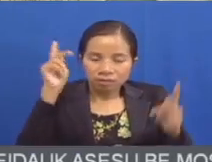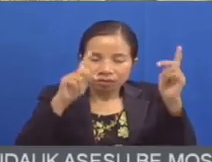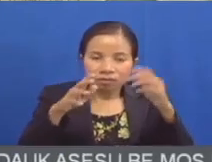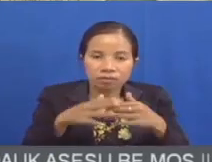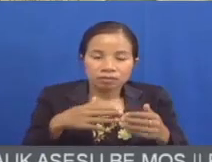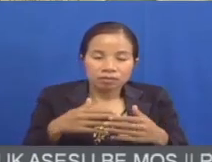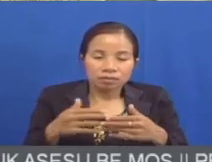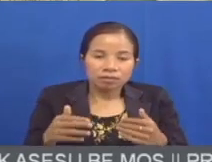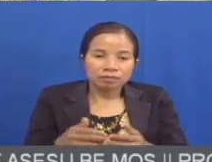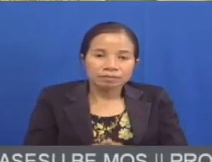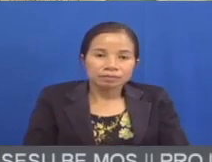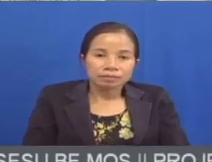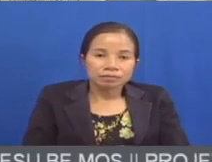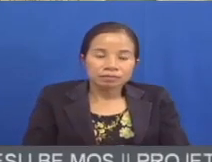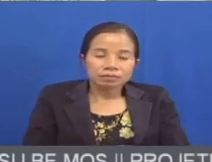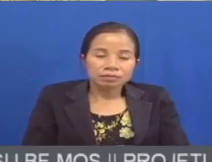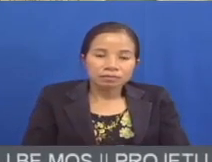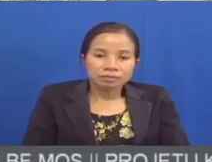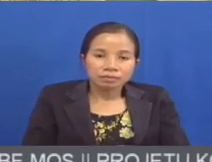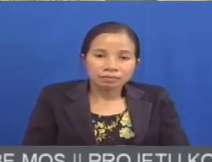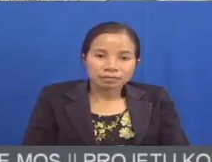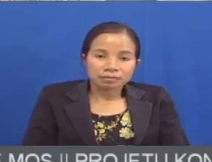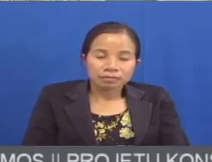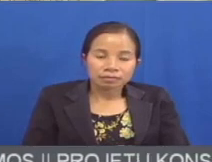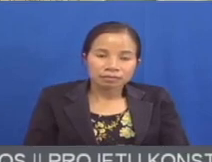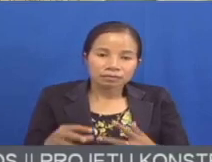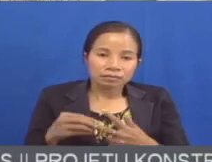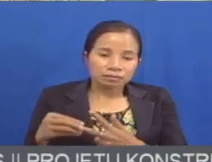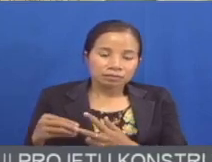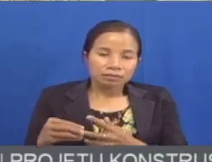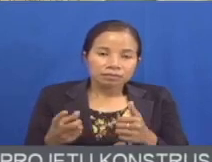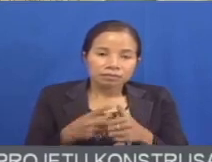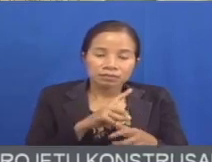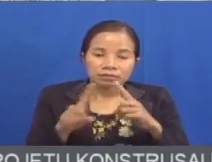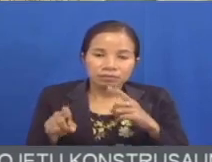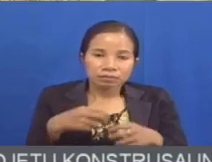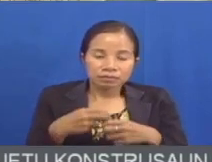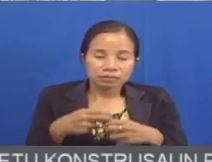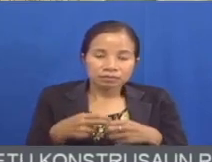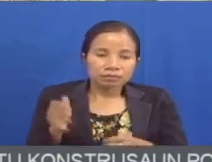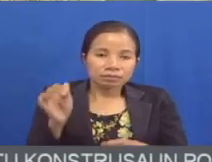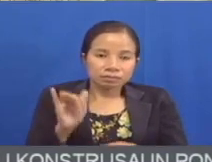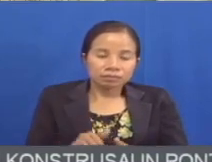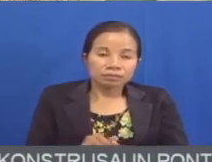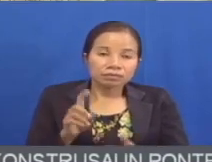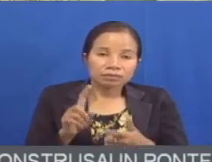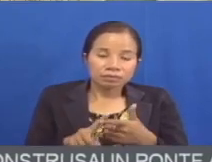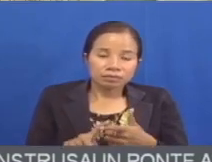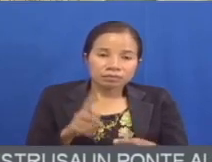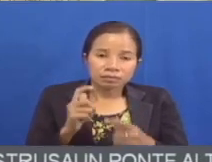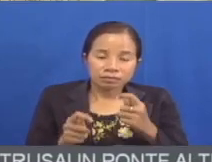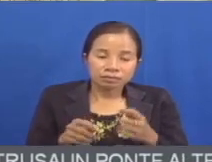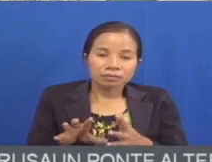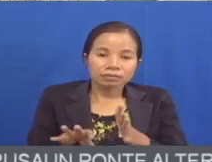providência cautelarnia. Nemos liba primeiro interrogatório ba tentativa homicídio simples e depois tribunal de